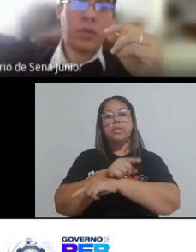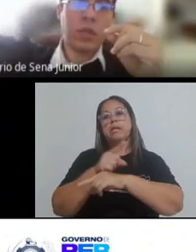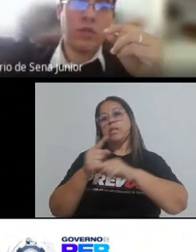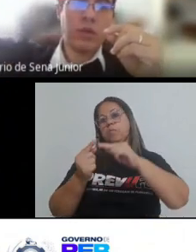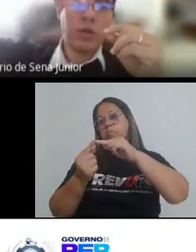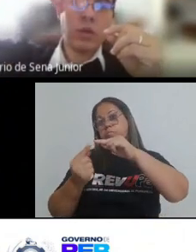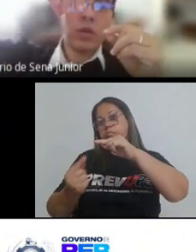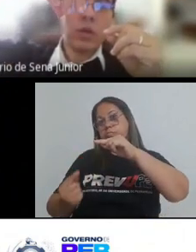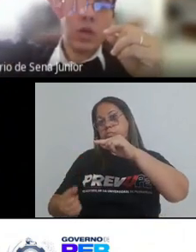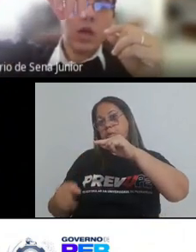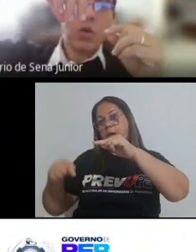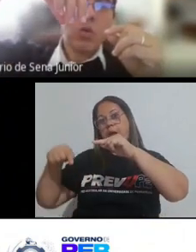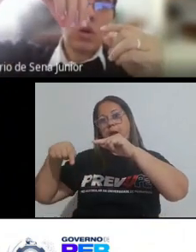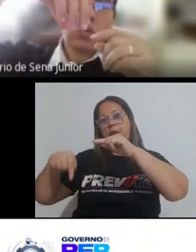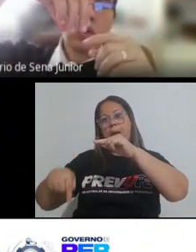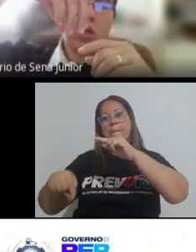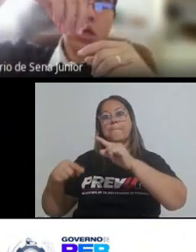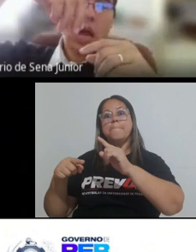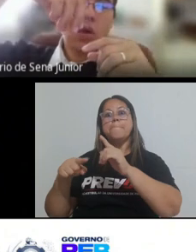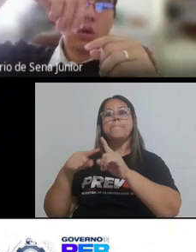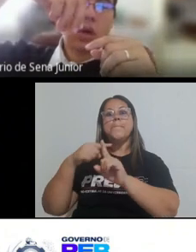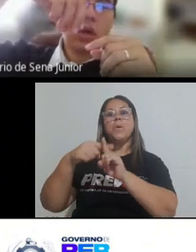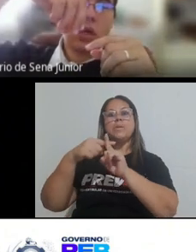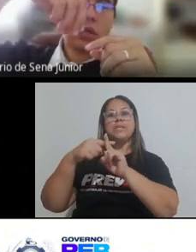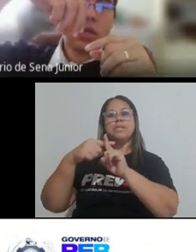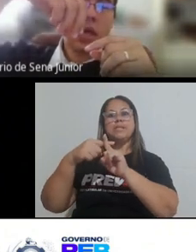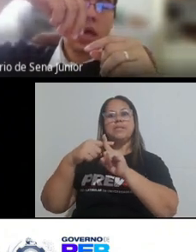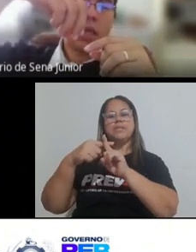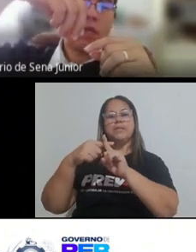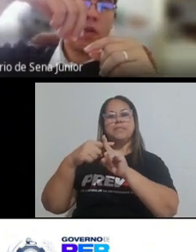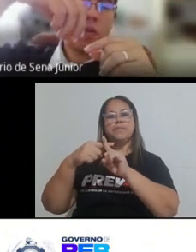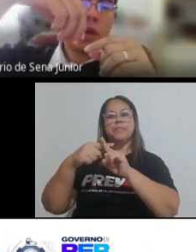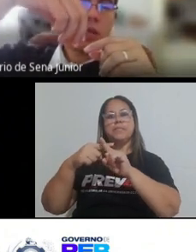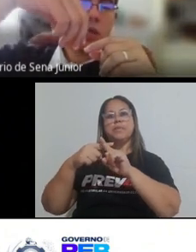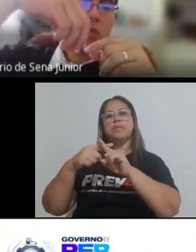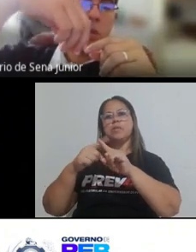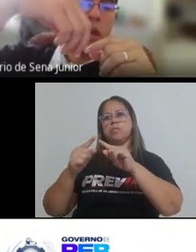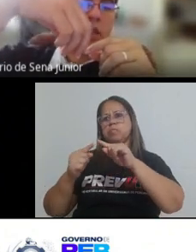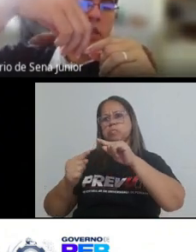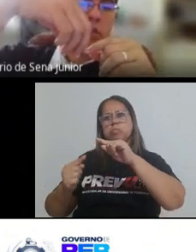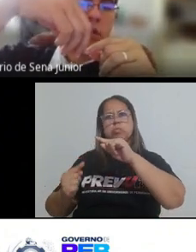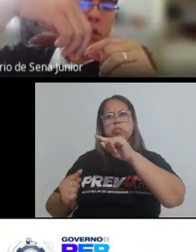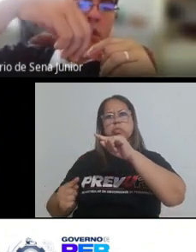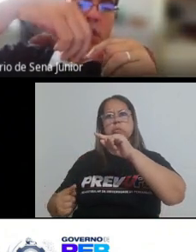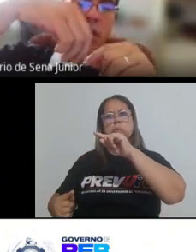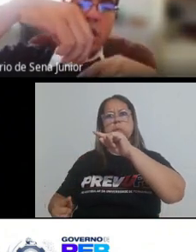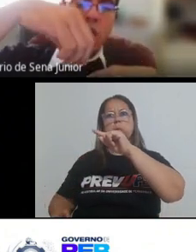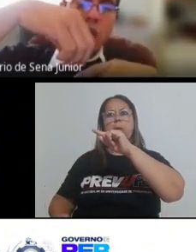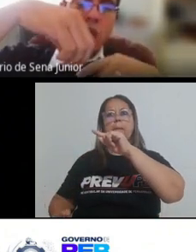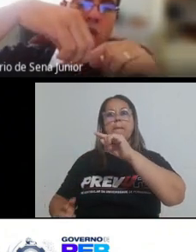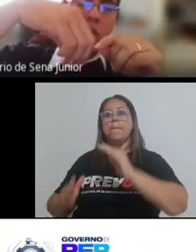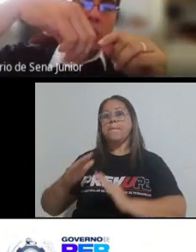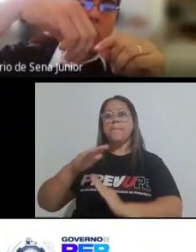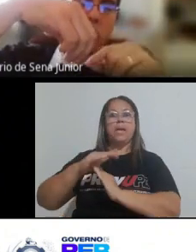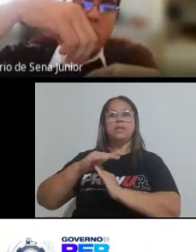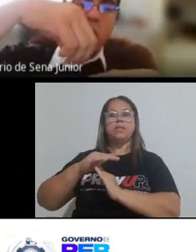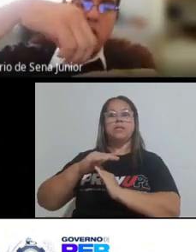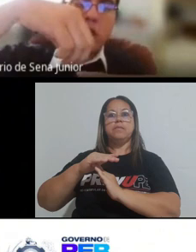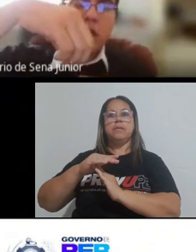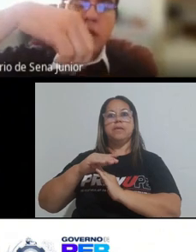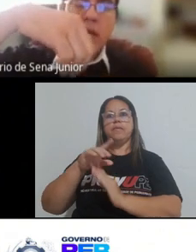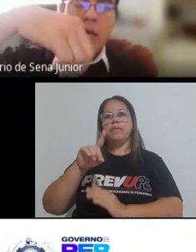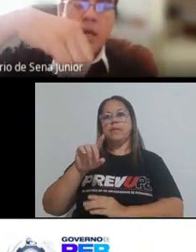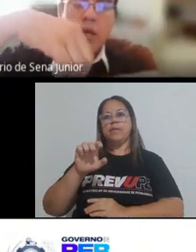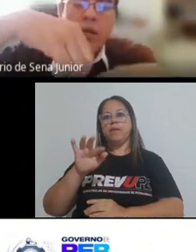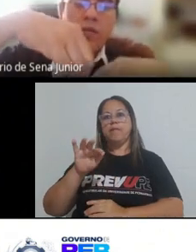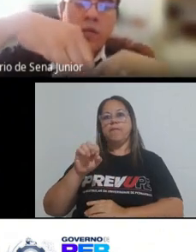é positiva, quando ele alcança a deformação máxima é quando ele